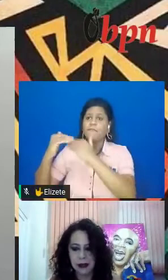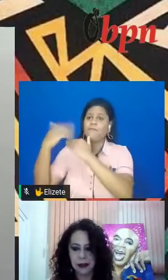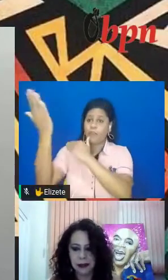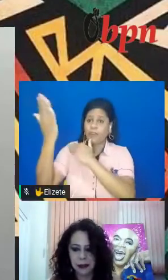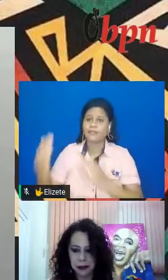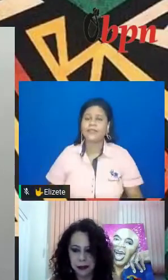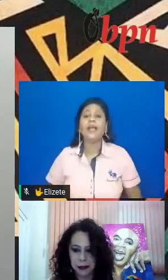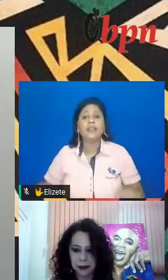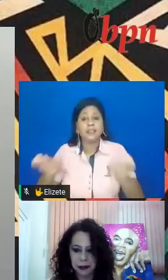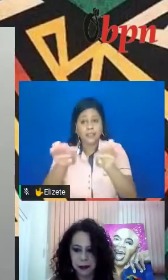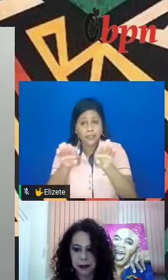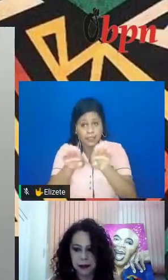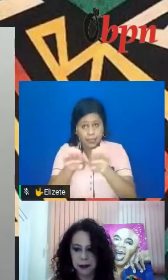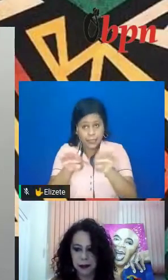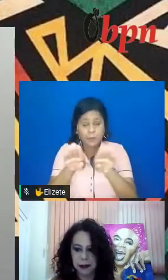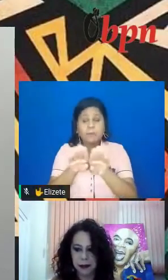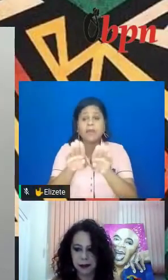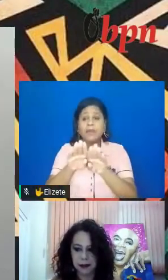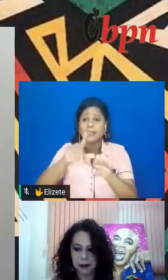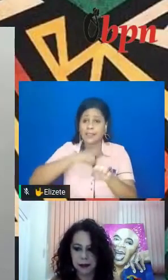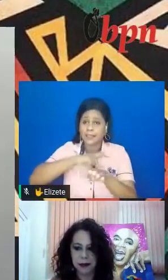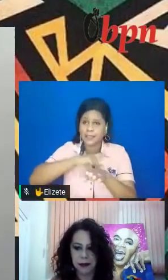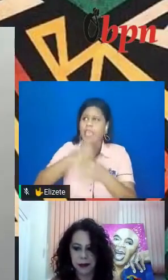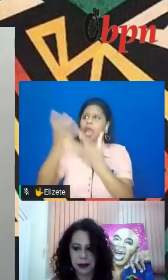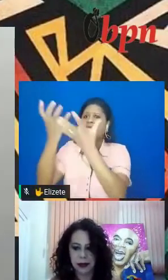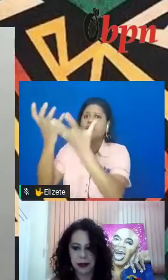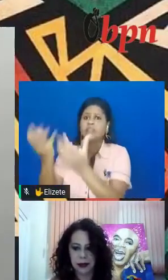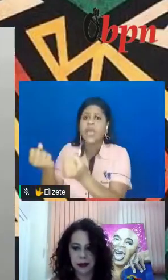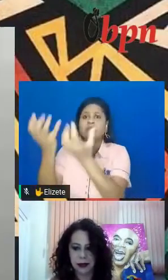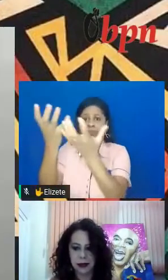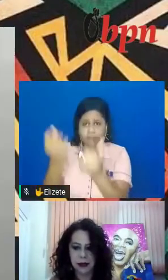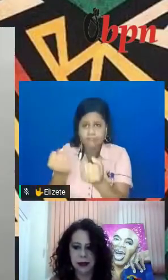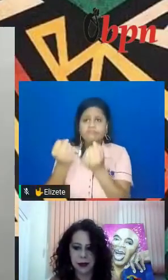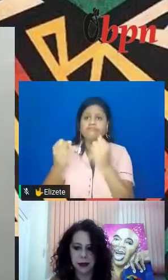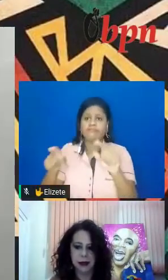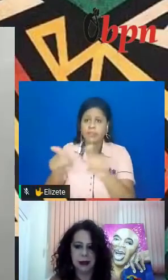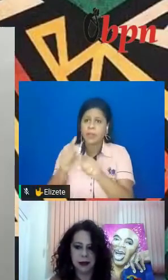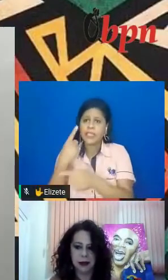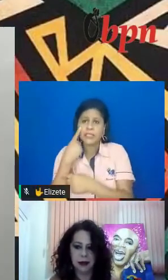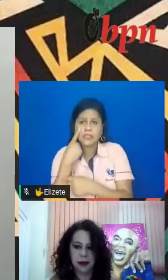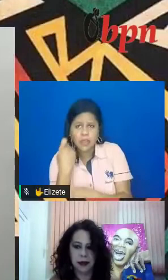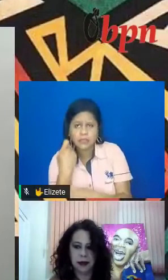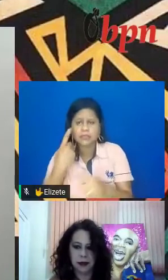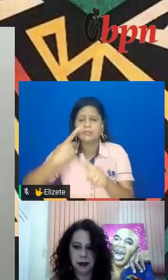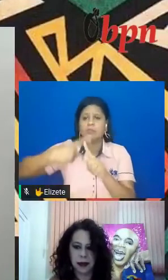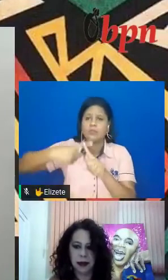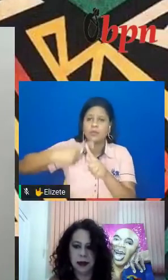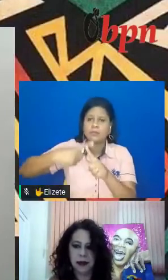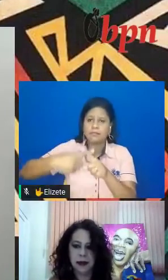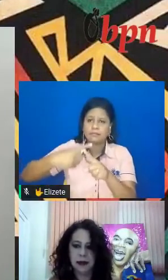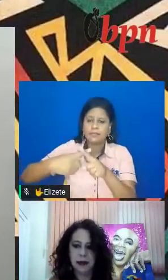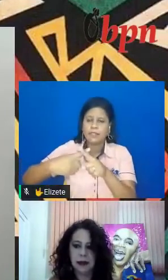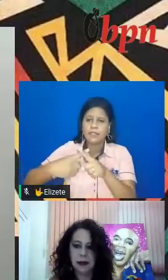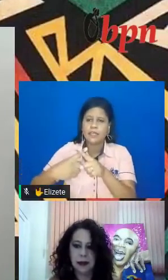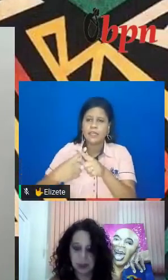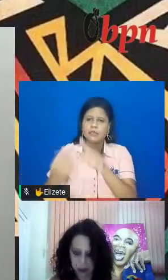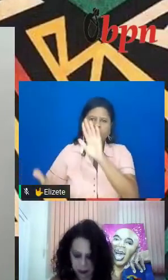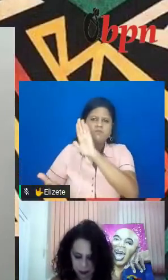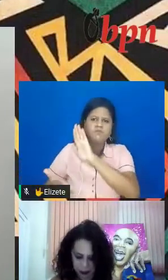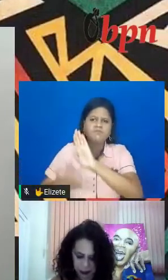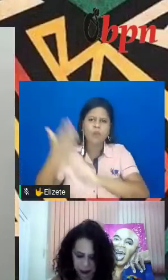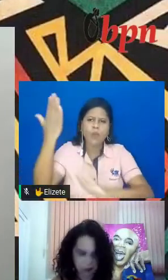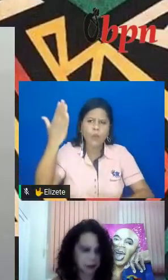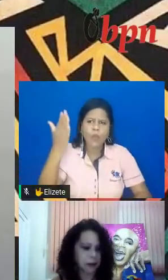também uma certa receptividade e é interessante porque numa das viagens, ou duas ou três